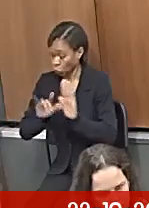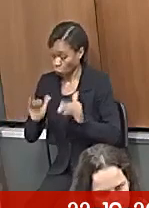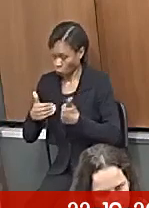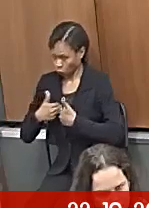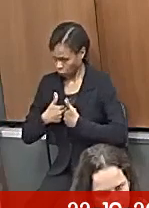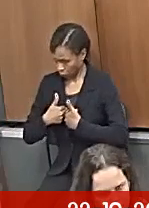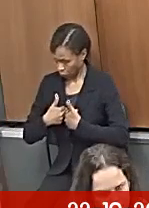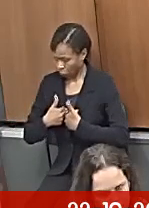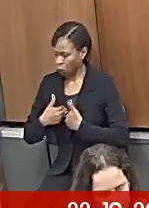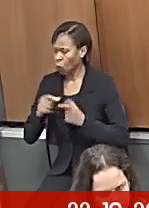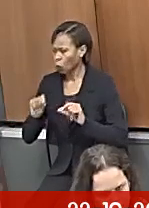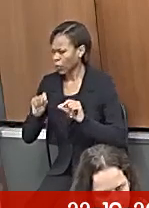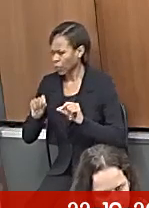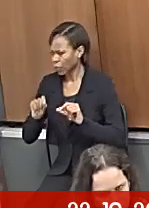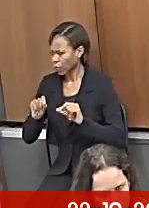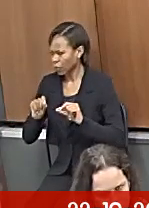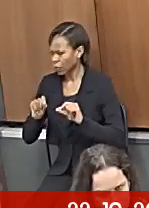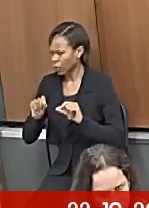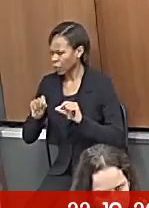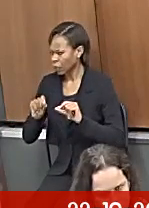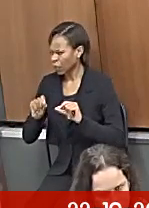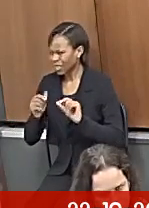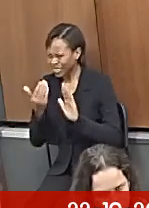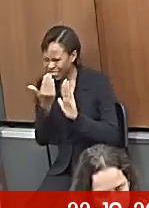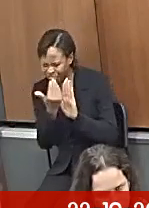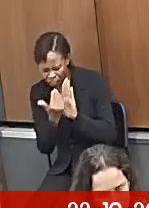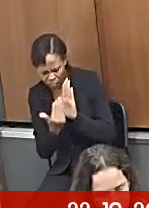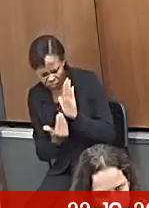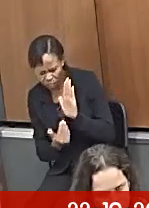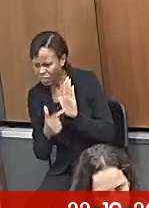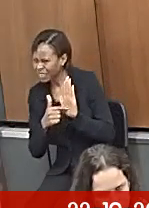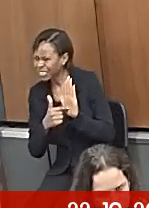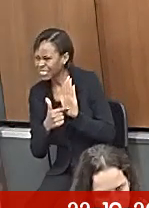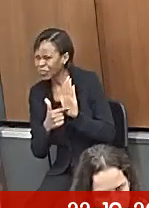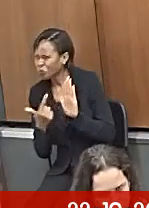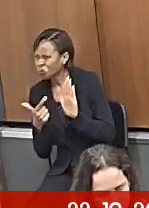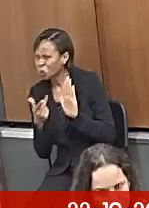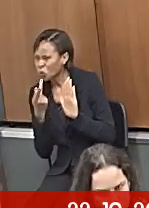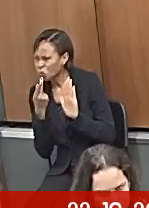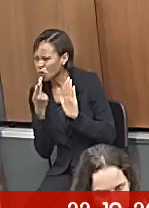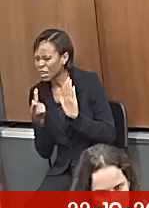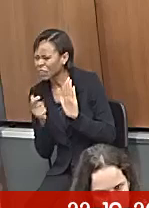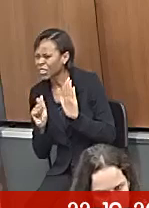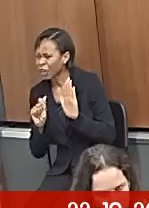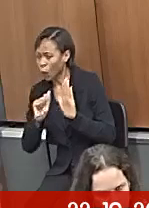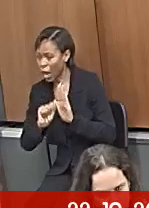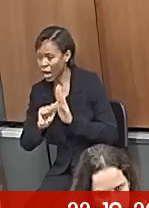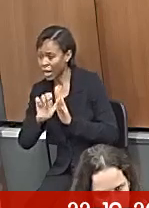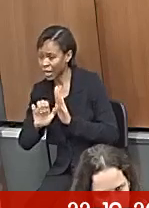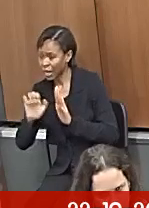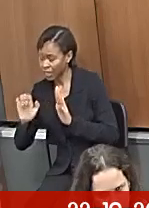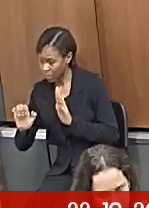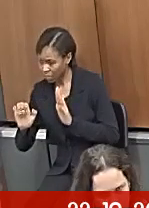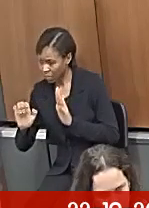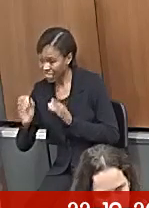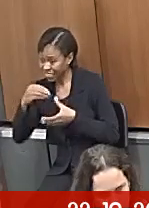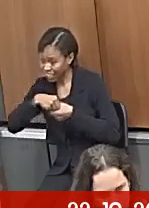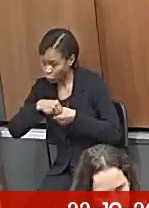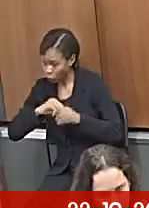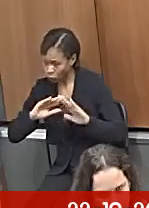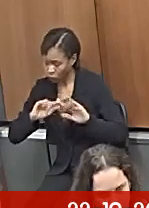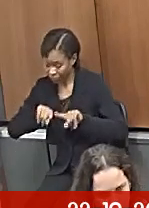em lugar nenhum, fala que o AEE tem que ser dentro de sala de aula por